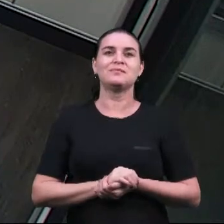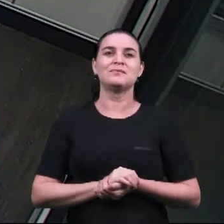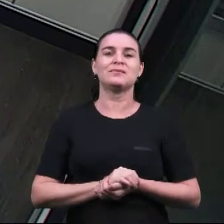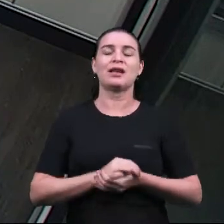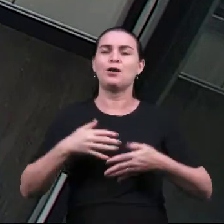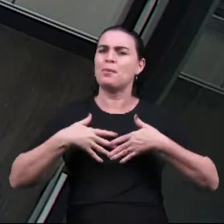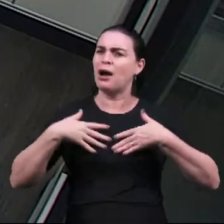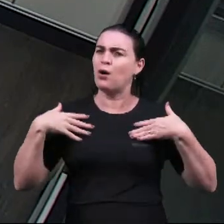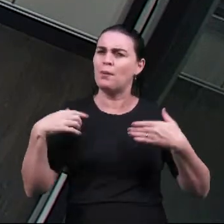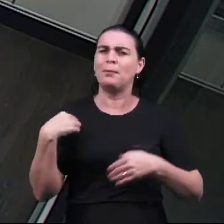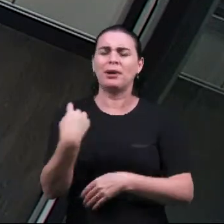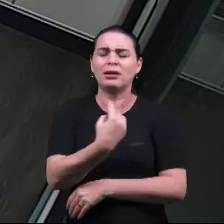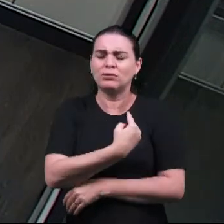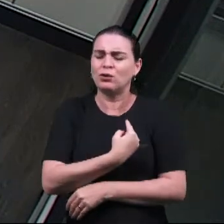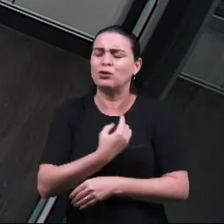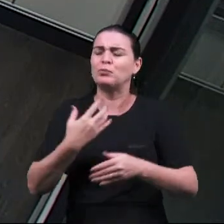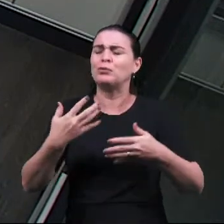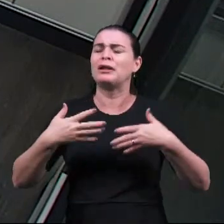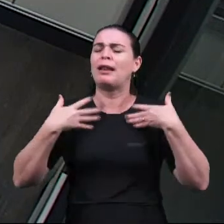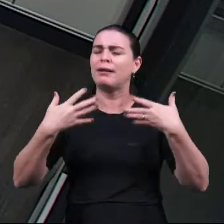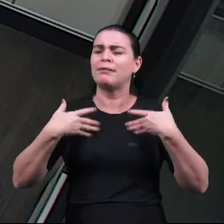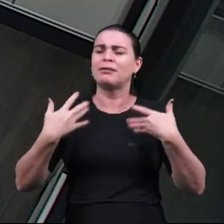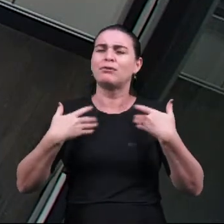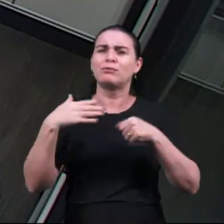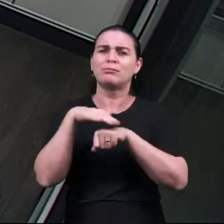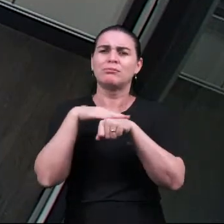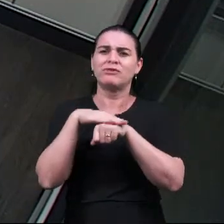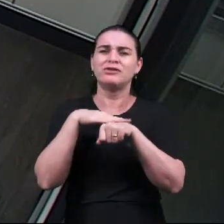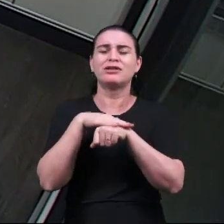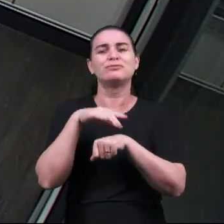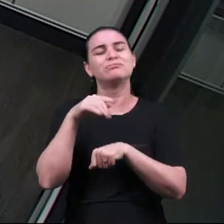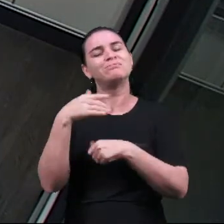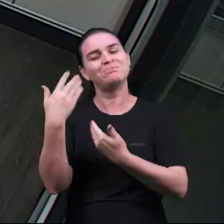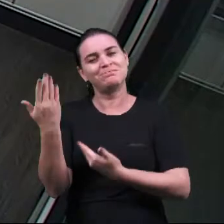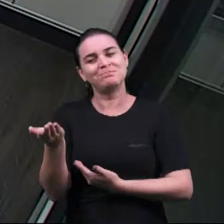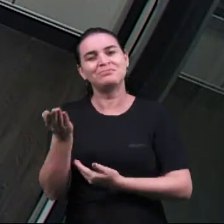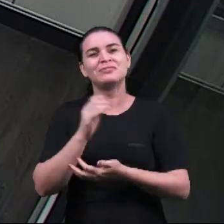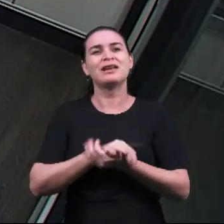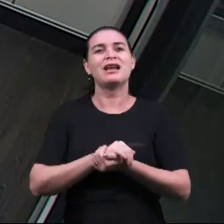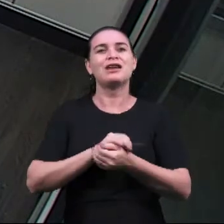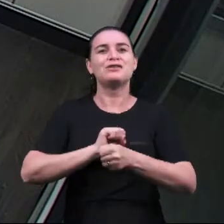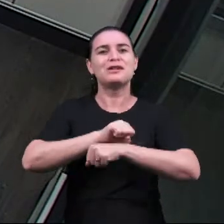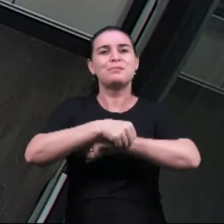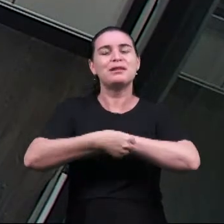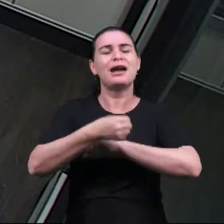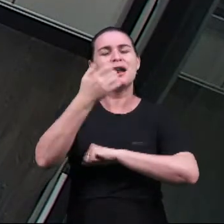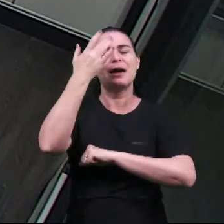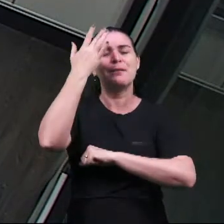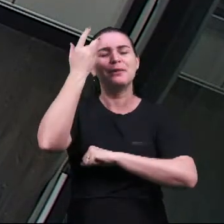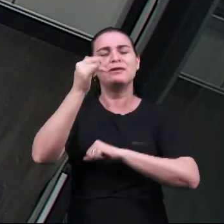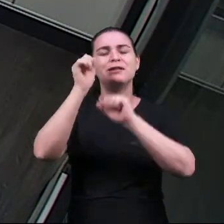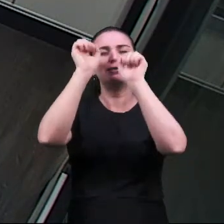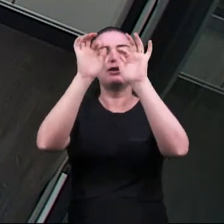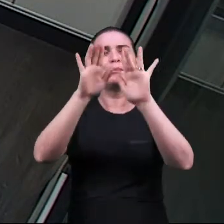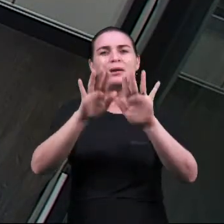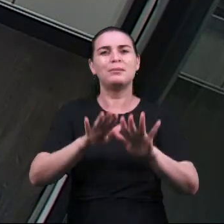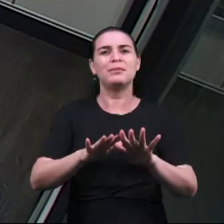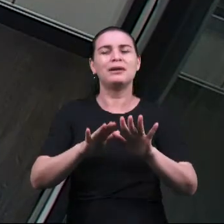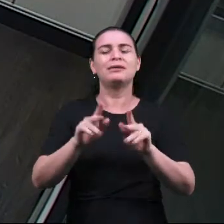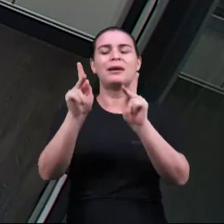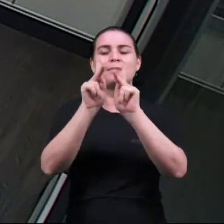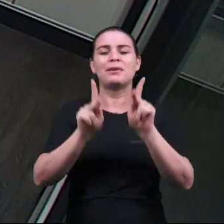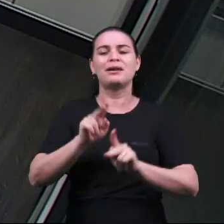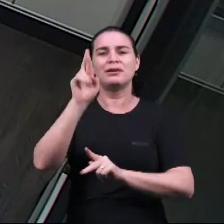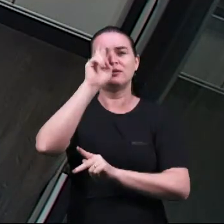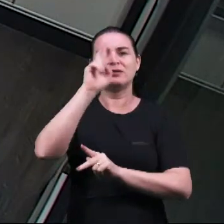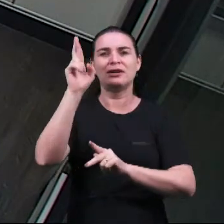aqui. Muito alegre de poder conversar com o senhor. E certamente o seminário amanhã será uma bênção neste final de semana. A paz do Senhor, querido. Paz do Senhor a